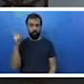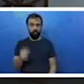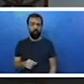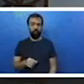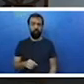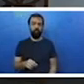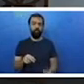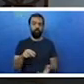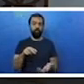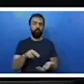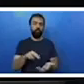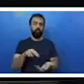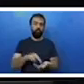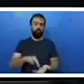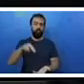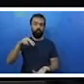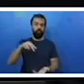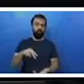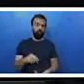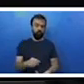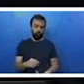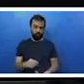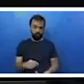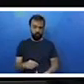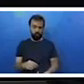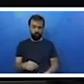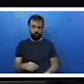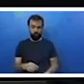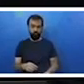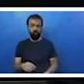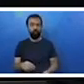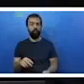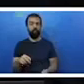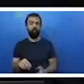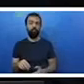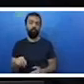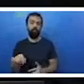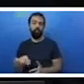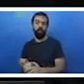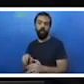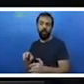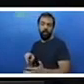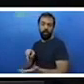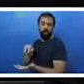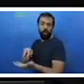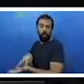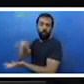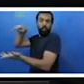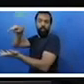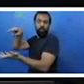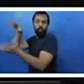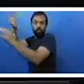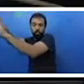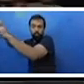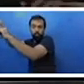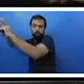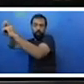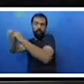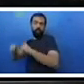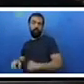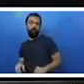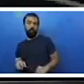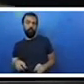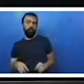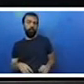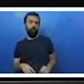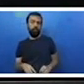Salto para subir. Então aqui nós vemos aqui, ó, ele pulando e segurando no muro. Então ele está subindo em um muro, por exemplo. Então a ação do praticante